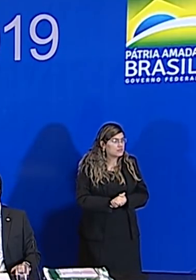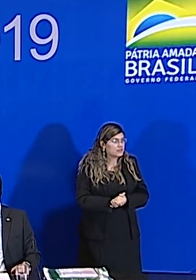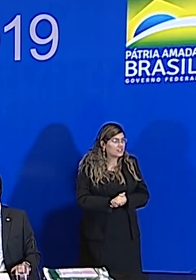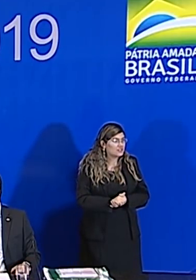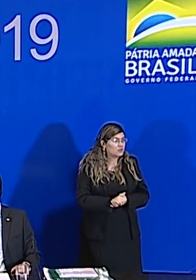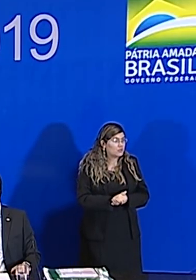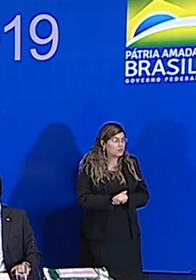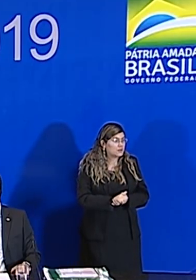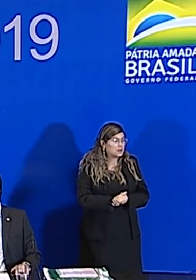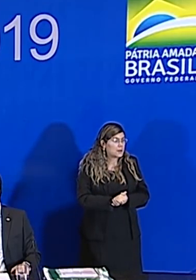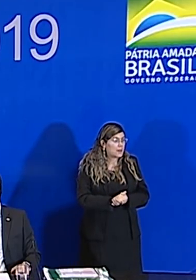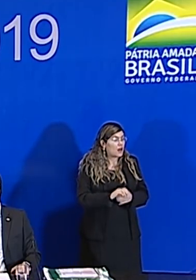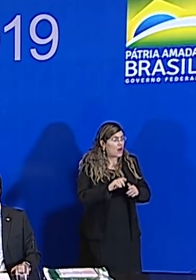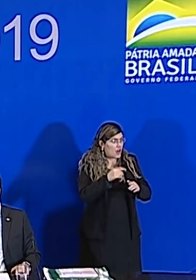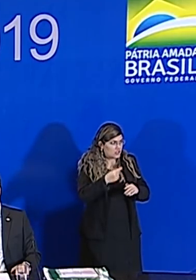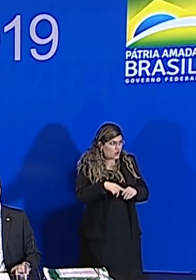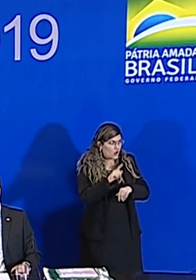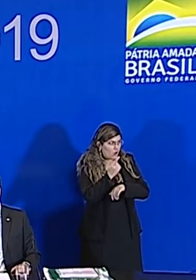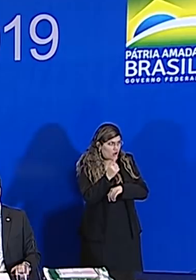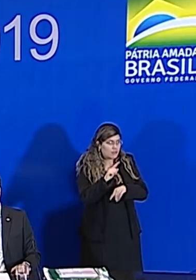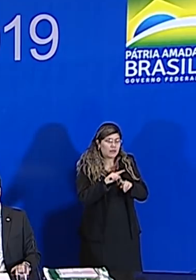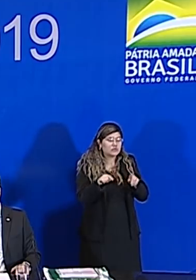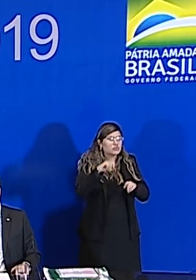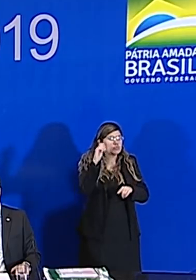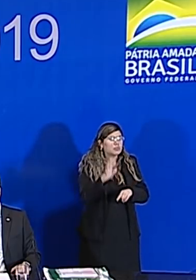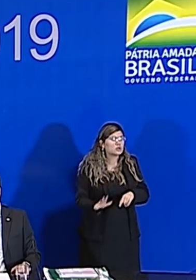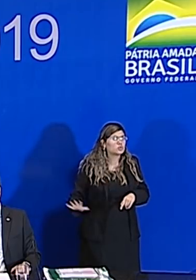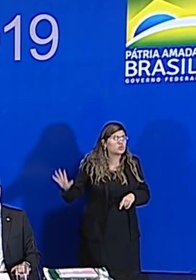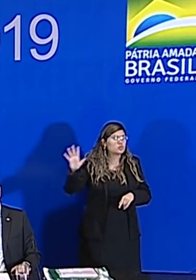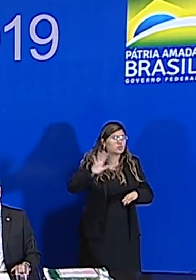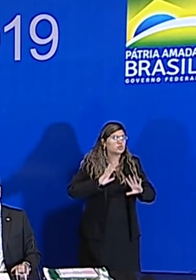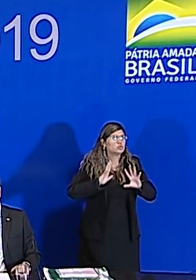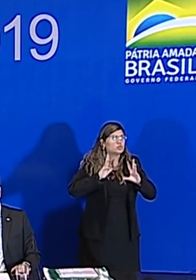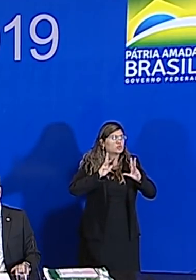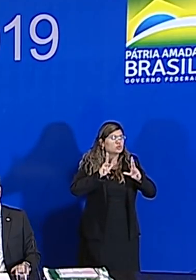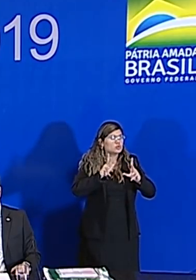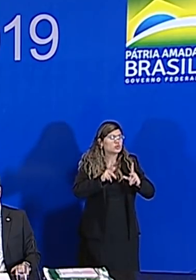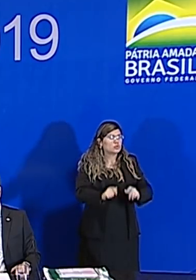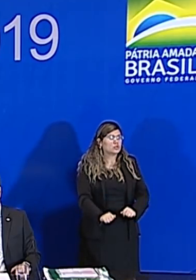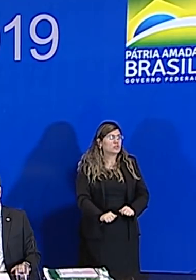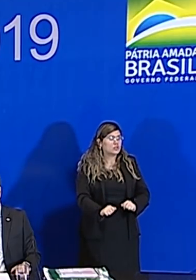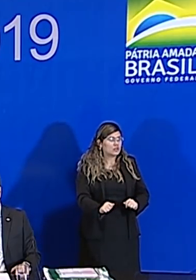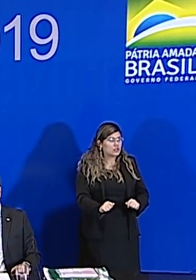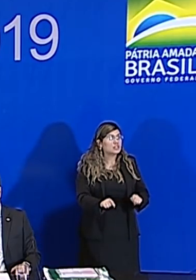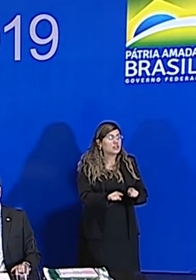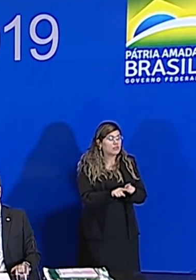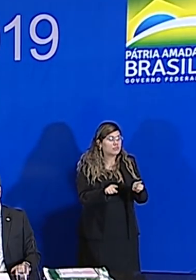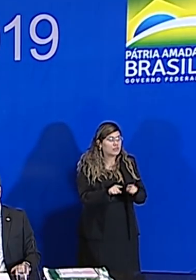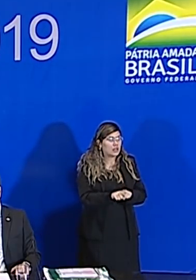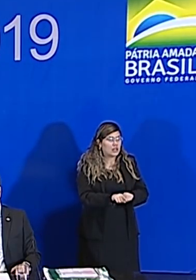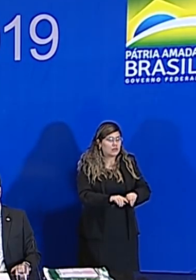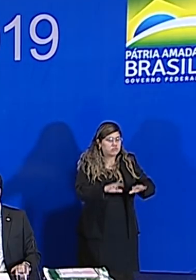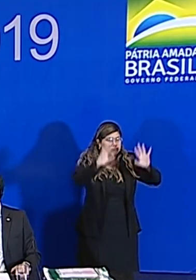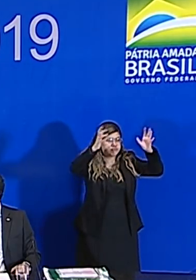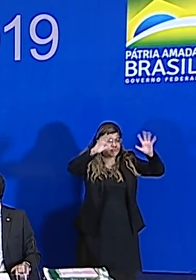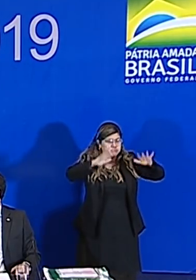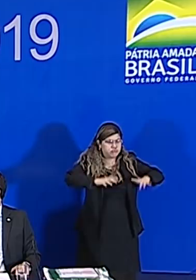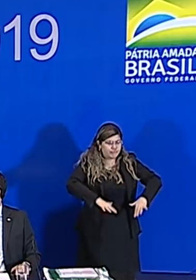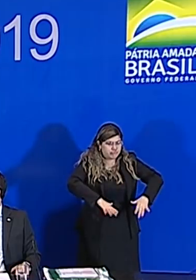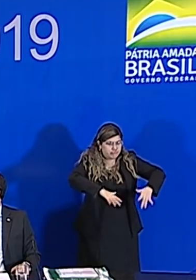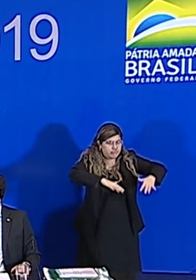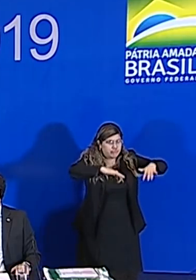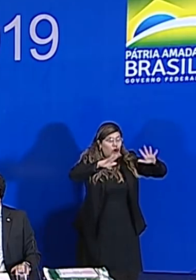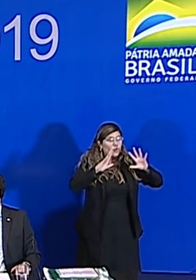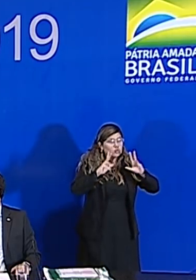não em Goiânia, estou falando no Brasil todo, com falta de luz, com inundação, com todos os problemas que aconteceram